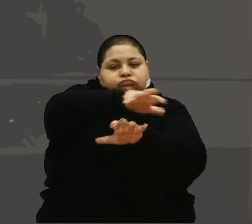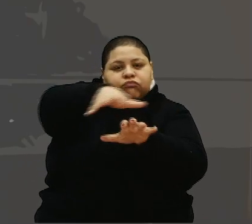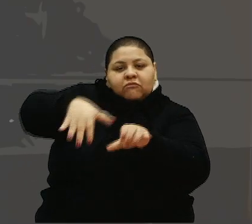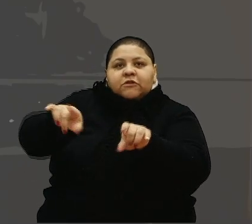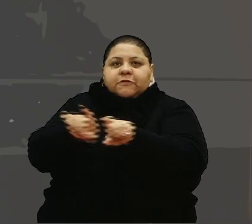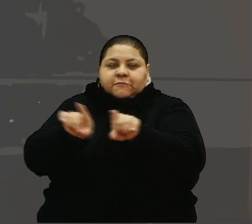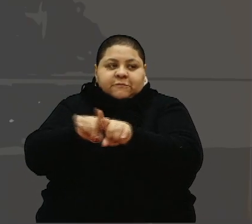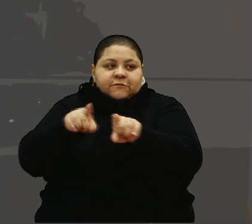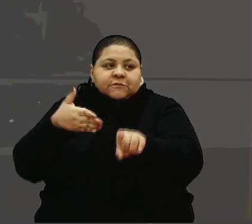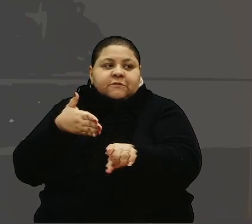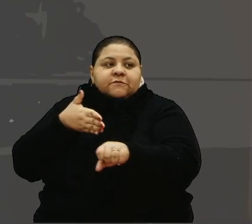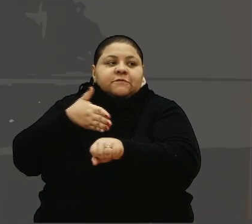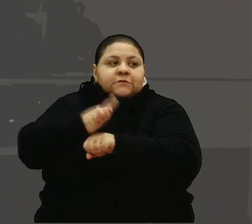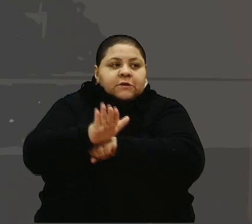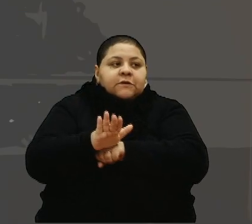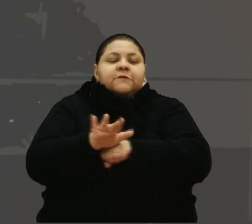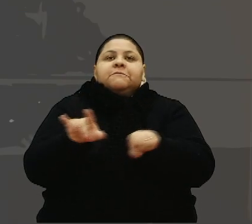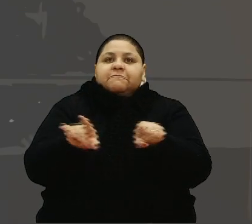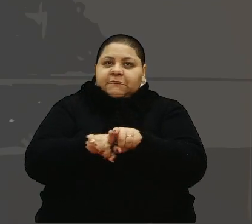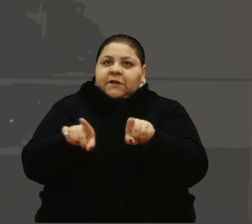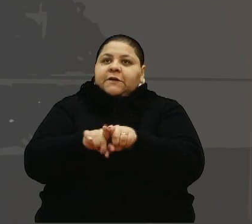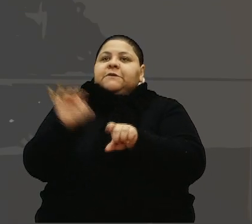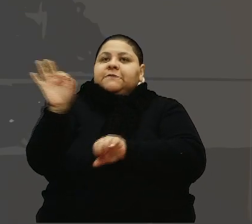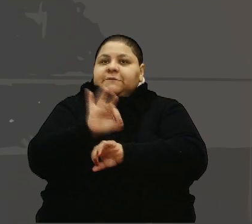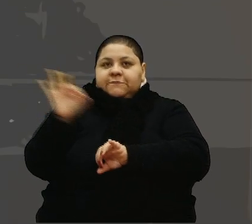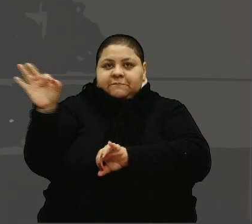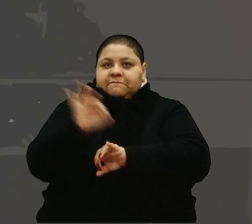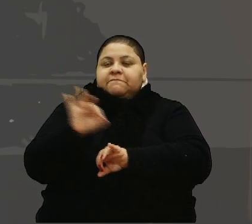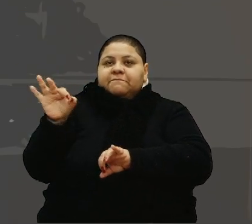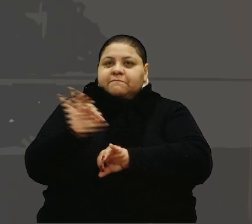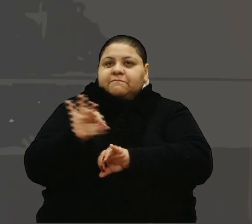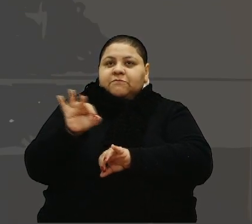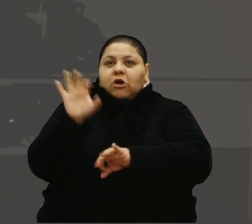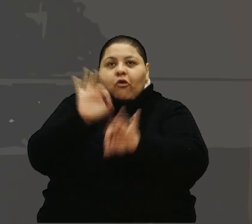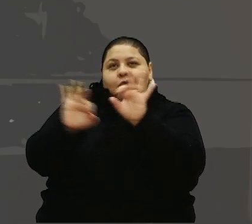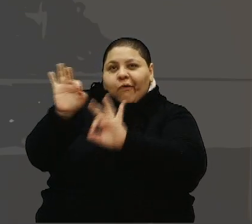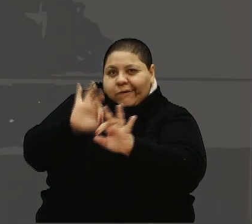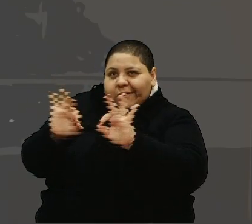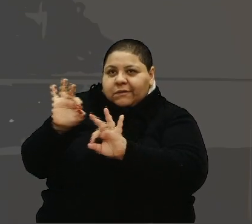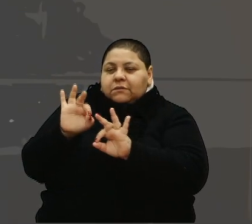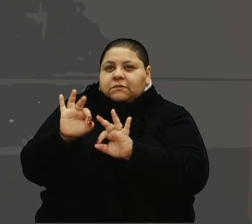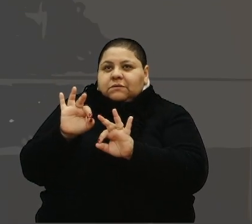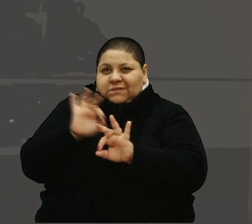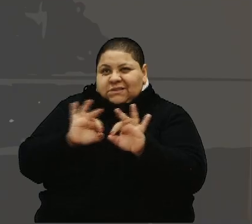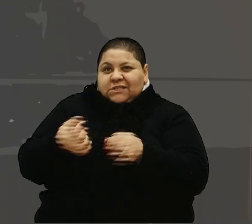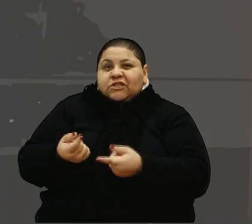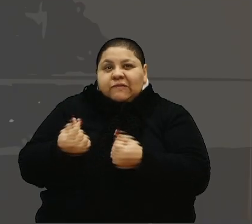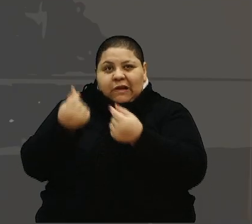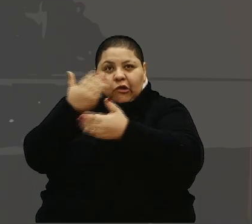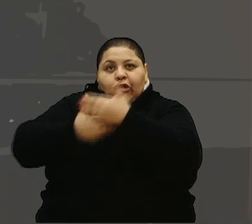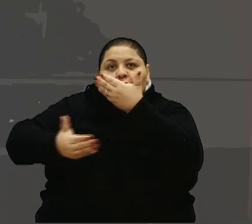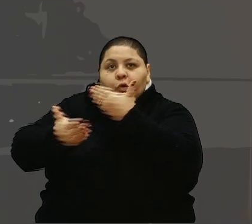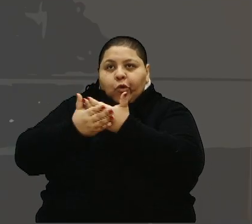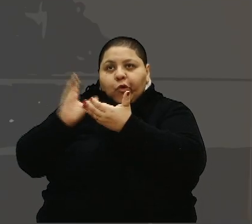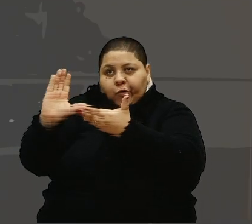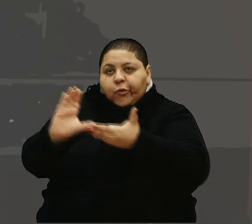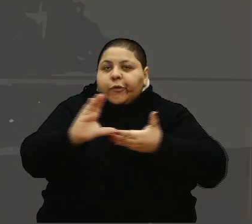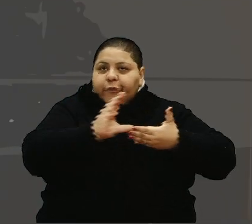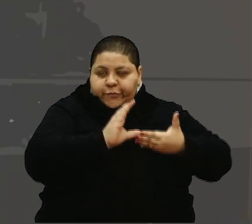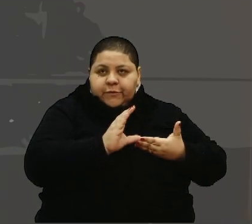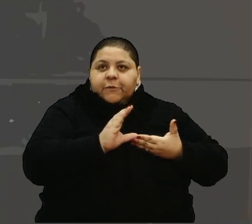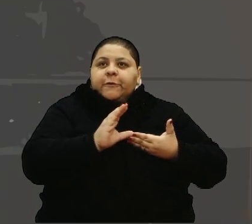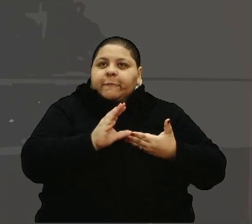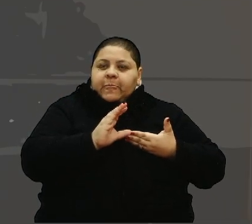também participando, então, com um percentual, montando esses valores todos que são aplicados,